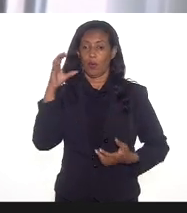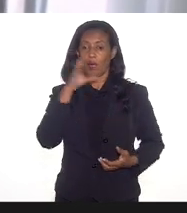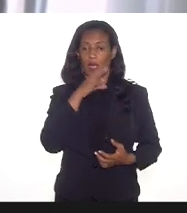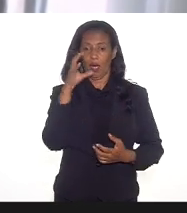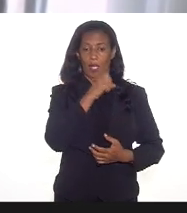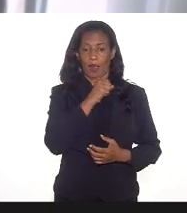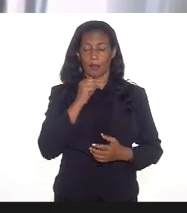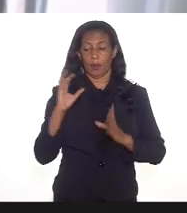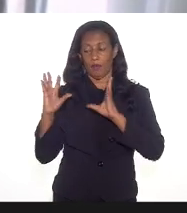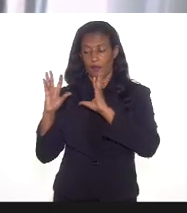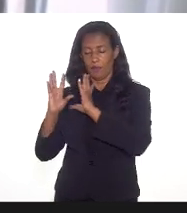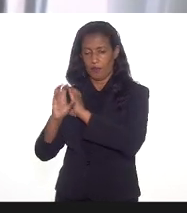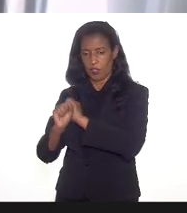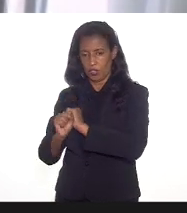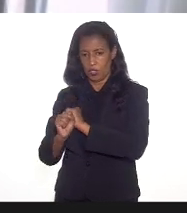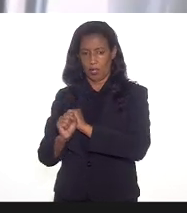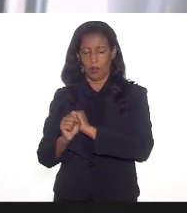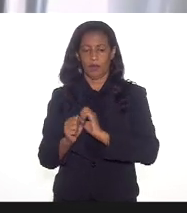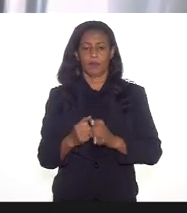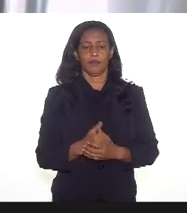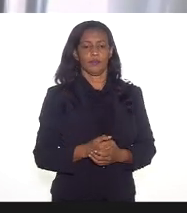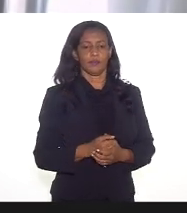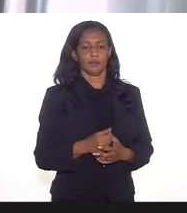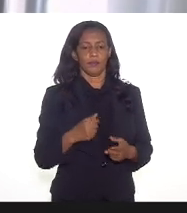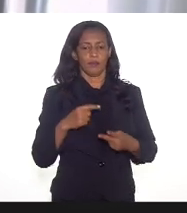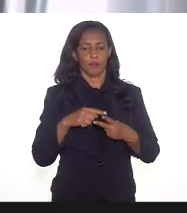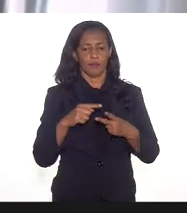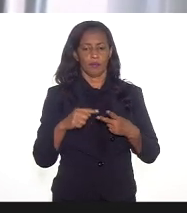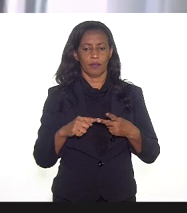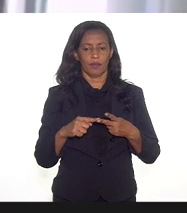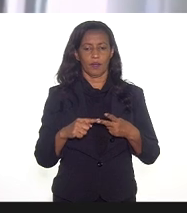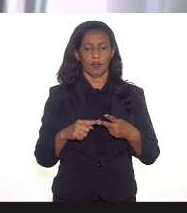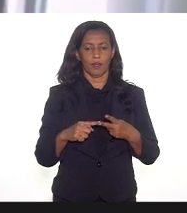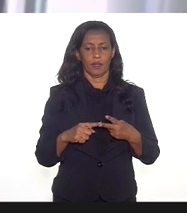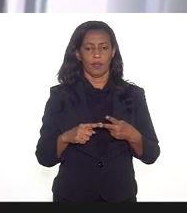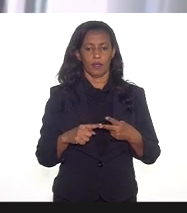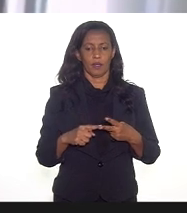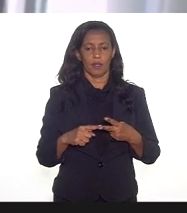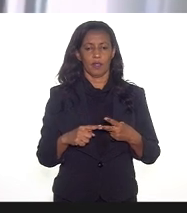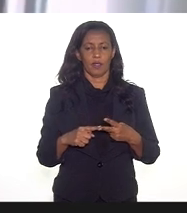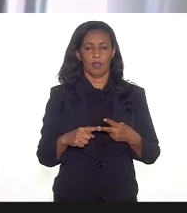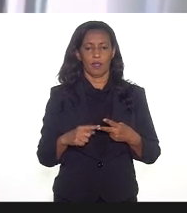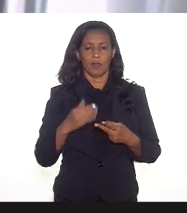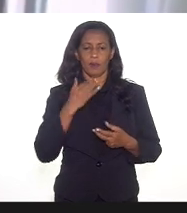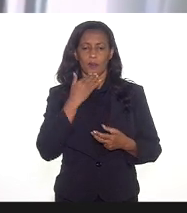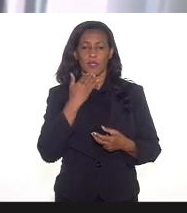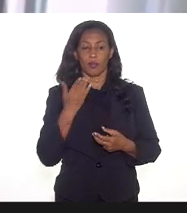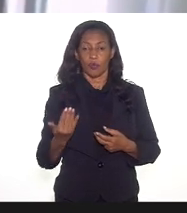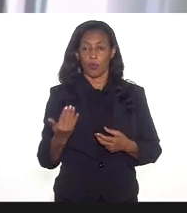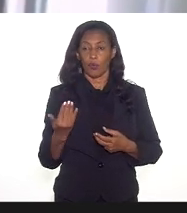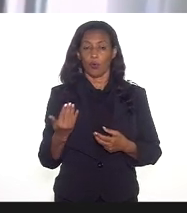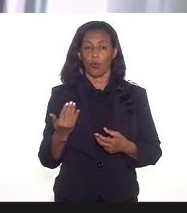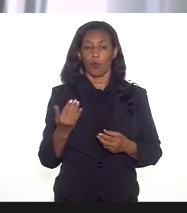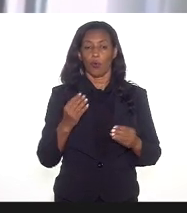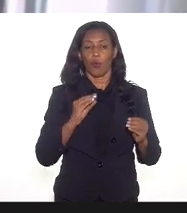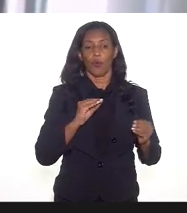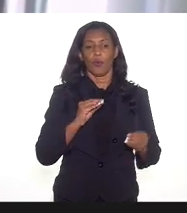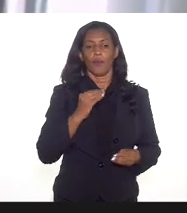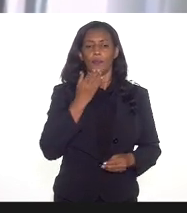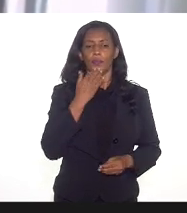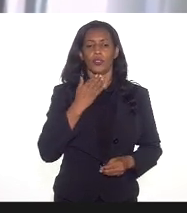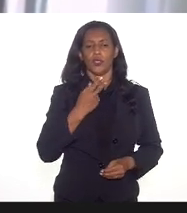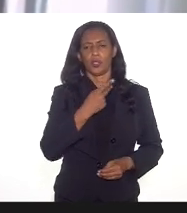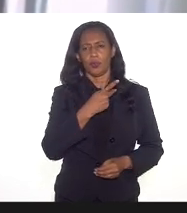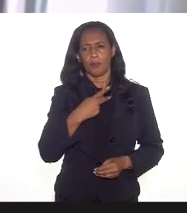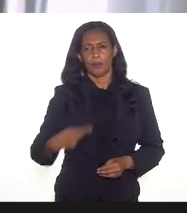para fechar esses dois temas, mas eu subscrevo a sua sistematização. Então, presidente João Carrilho, para